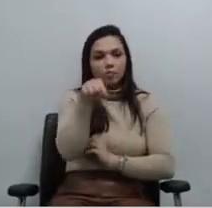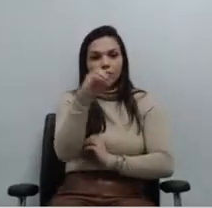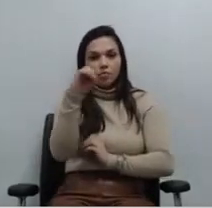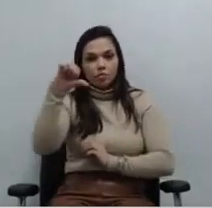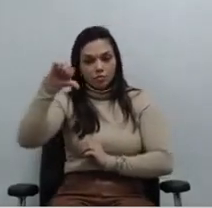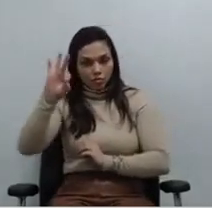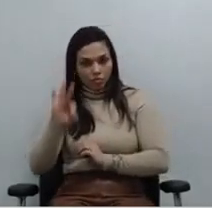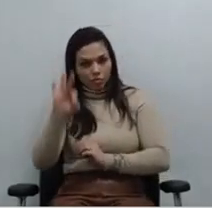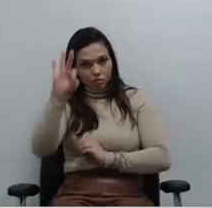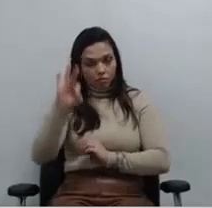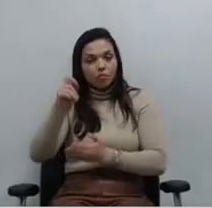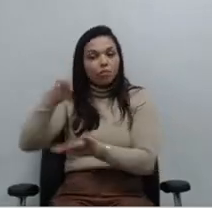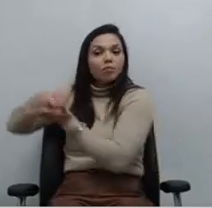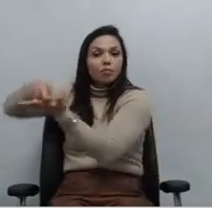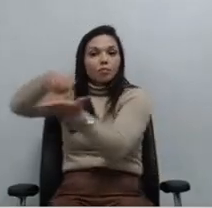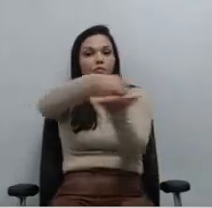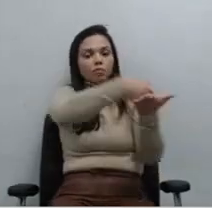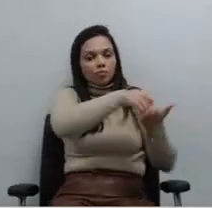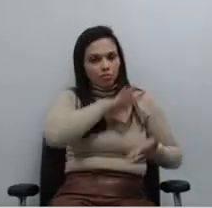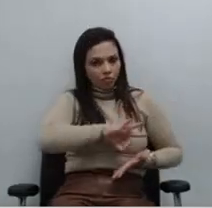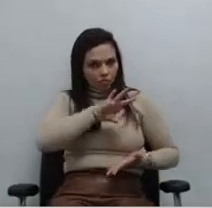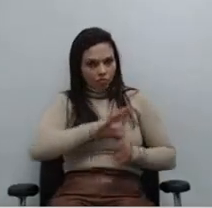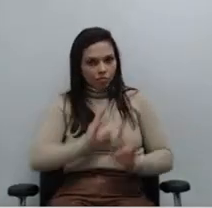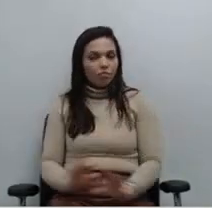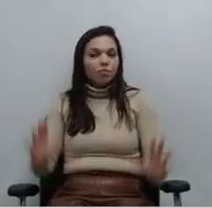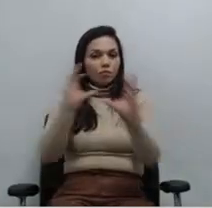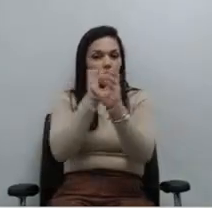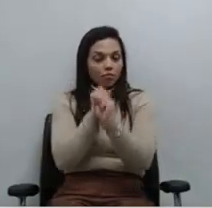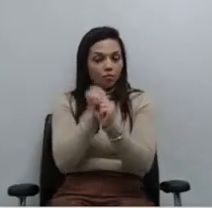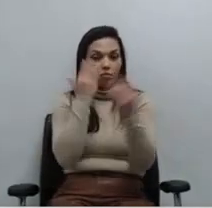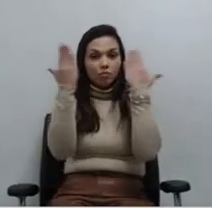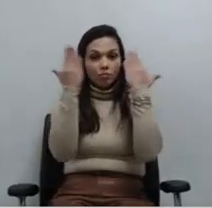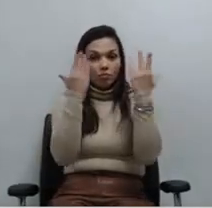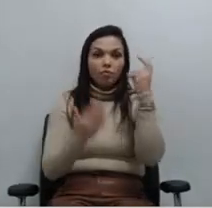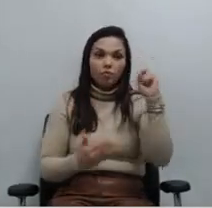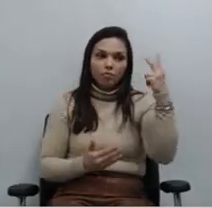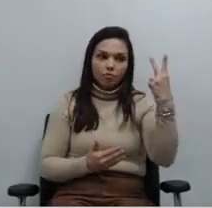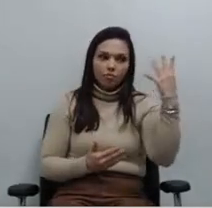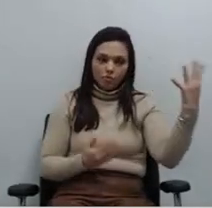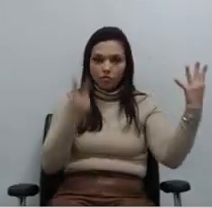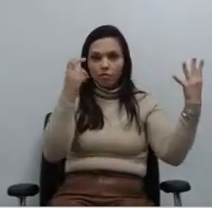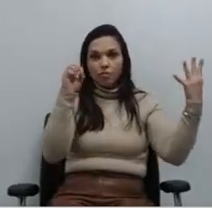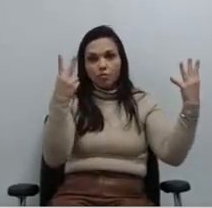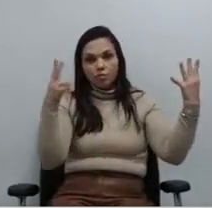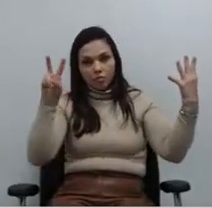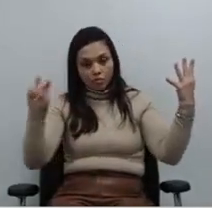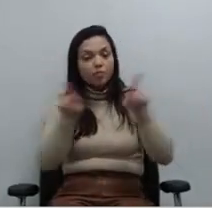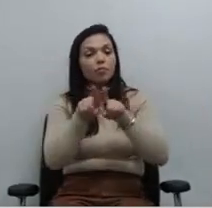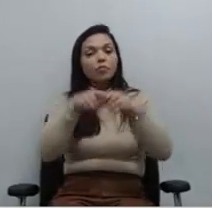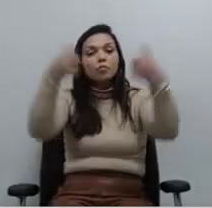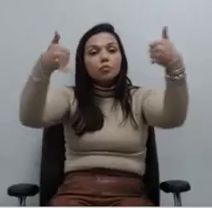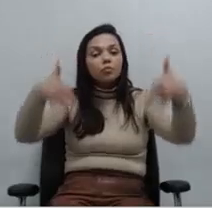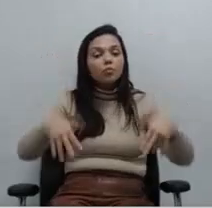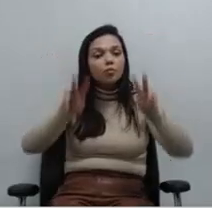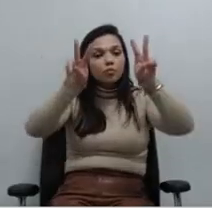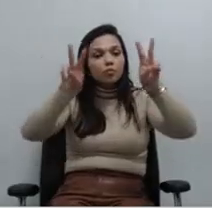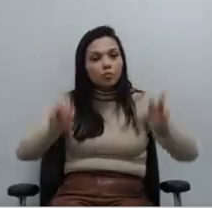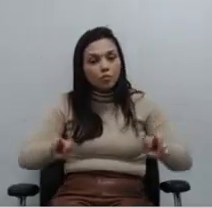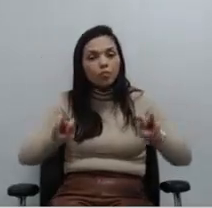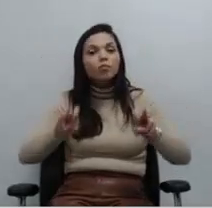16,9% das despesas com pessoal em relação à dotação do exercício de 2024. O memorando também esclareceu a perspectiva